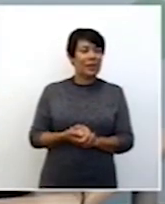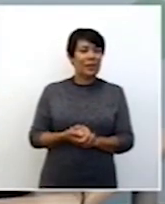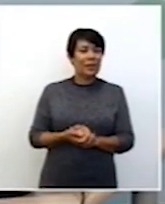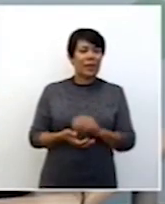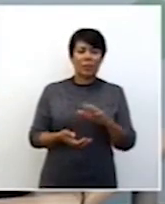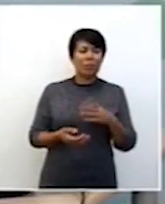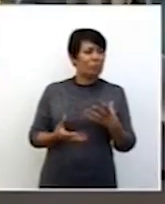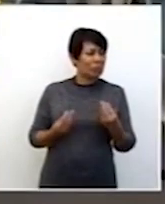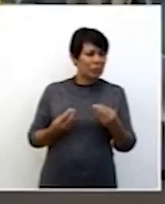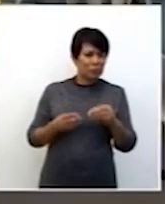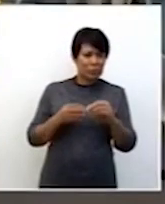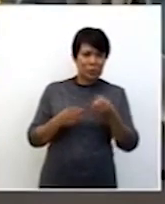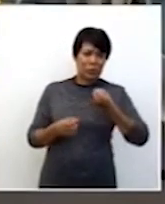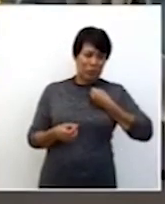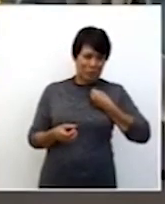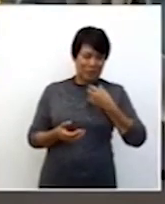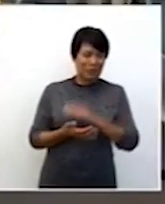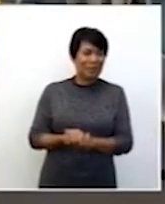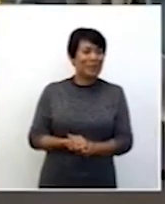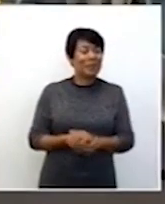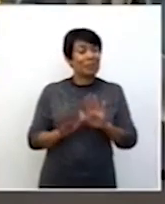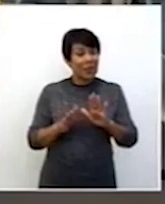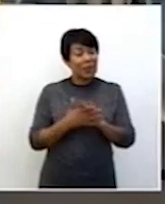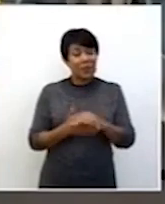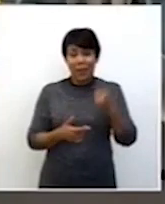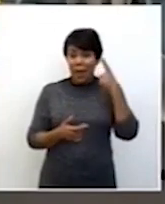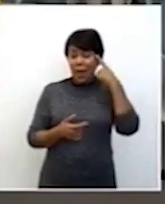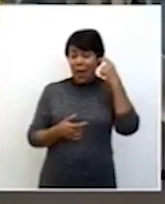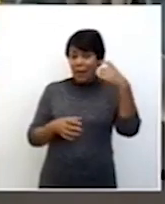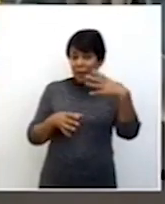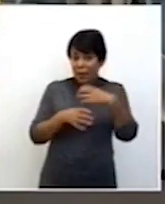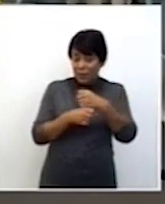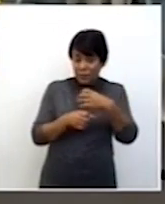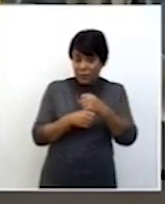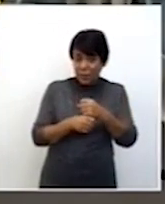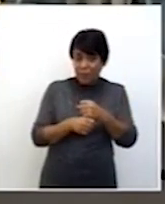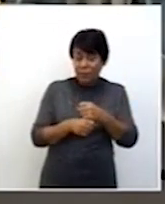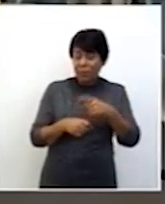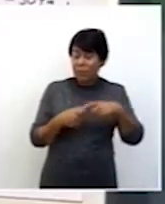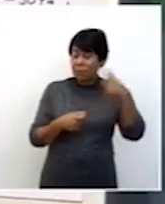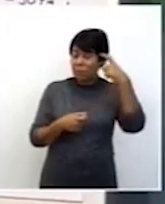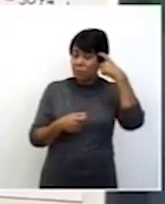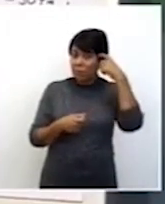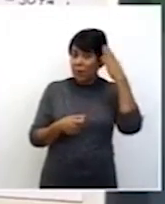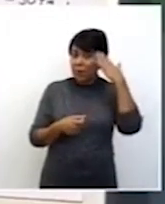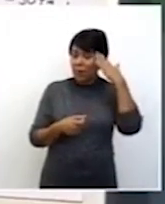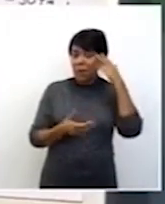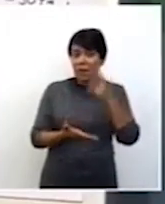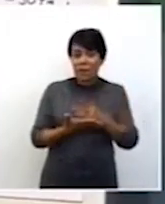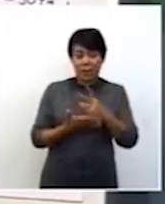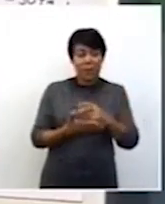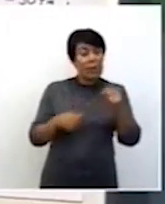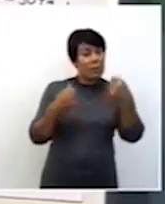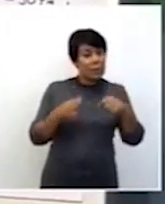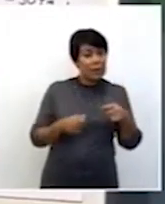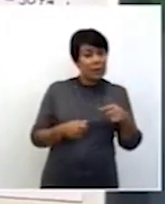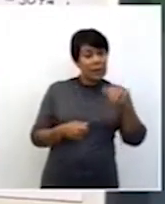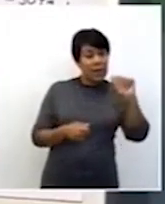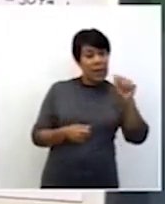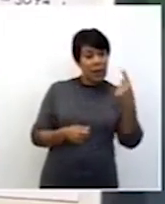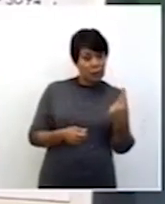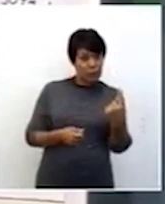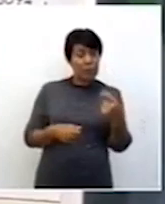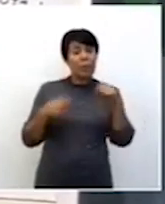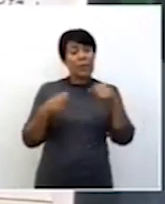tá? Então, essa ideia da somatória vocês têm que pôr sempre em mente. Preciso do A1, preciso